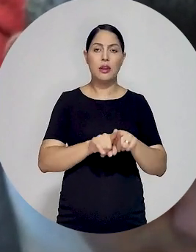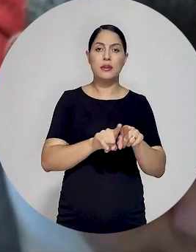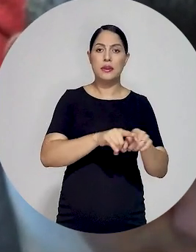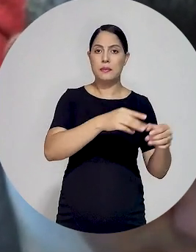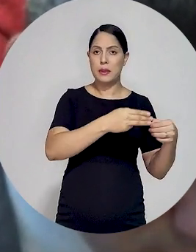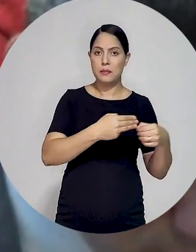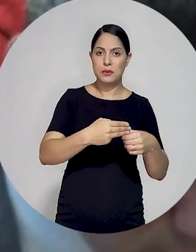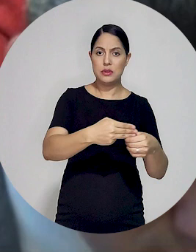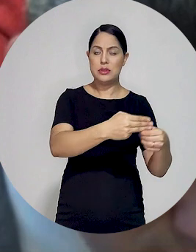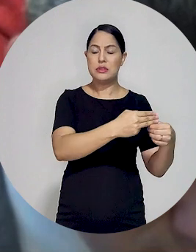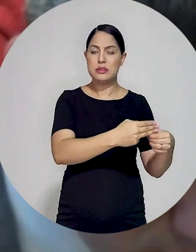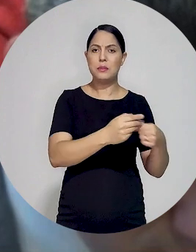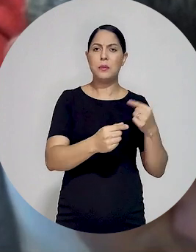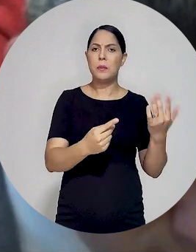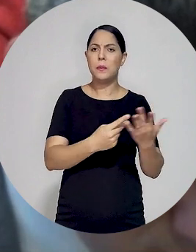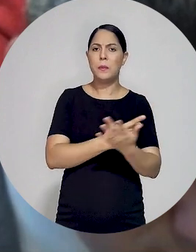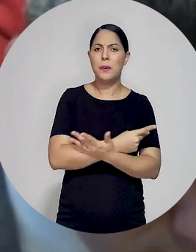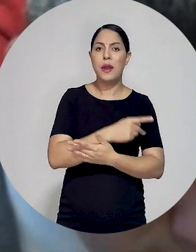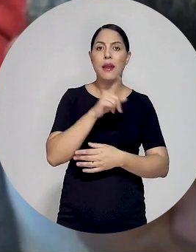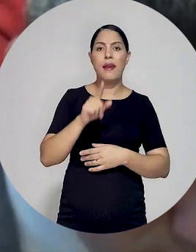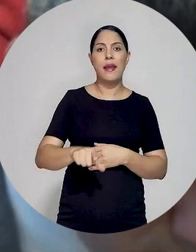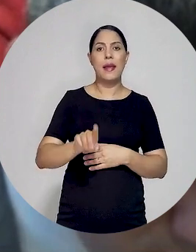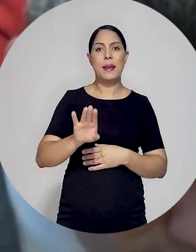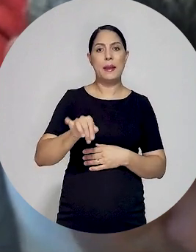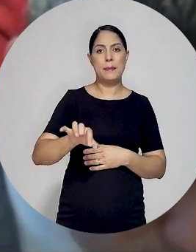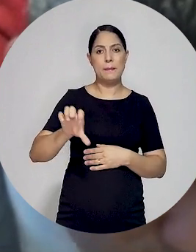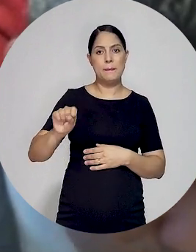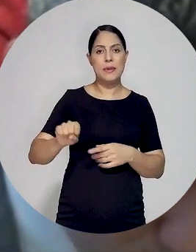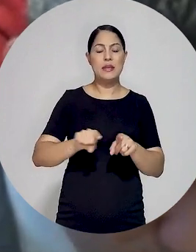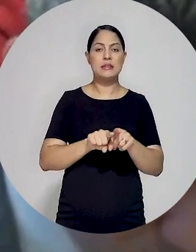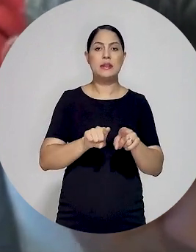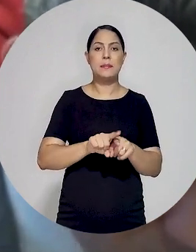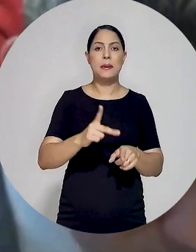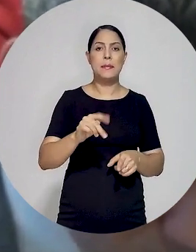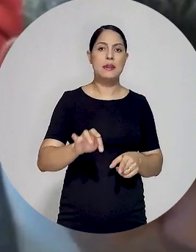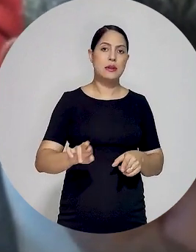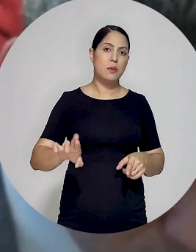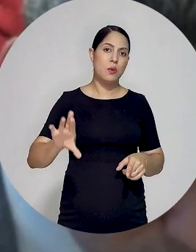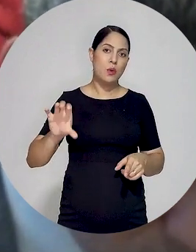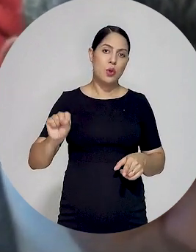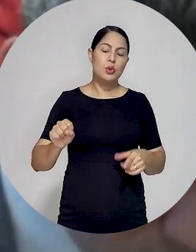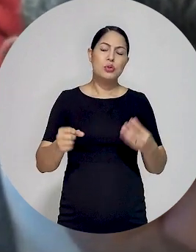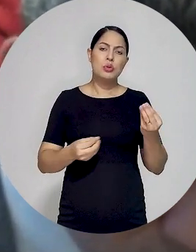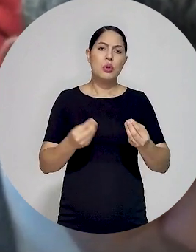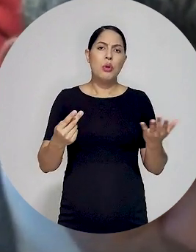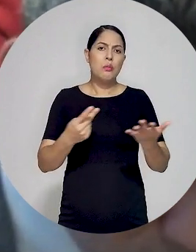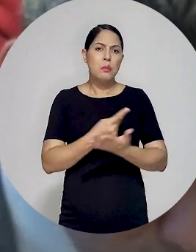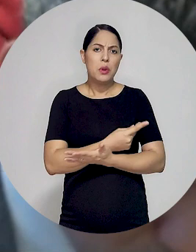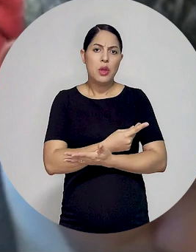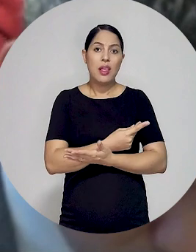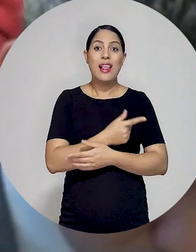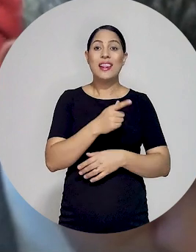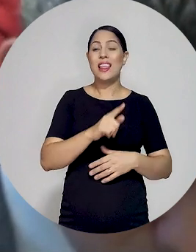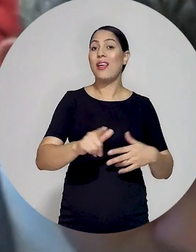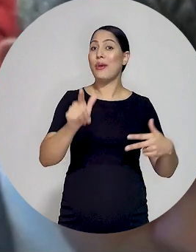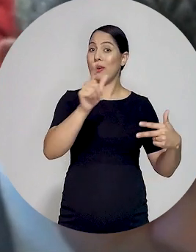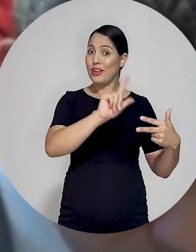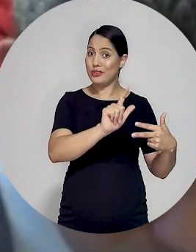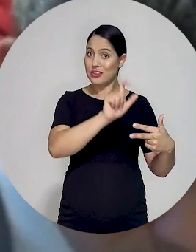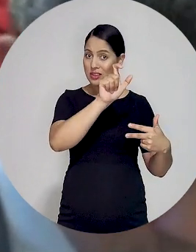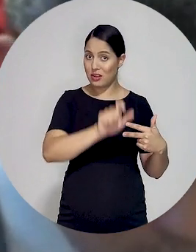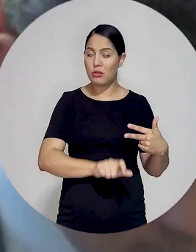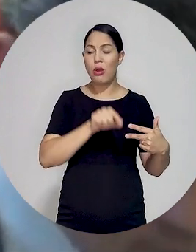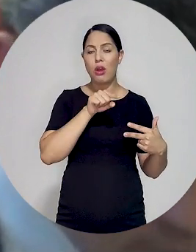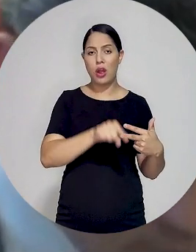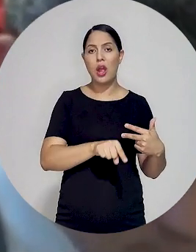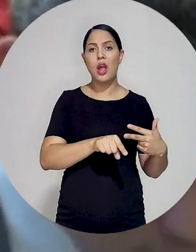e municípios, quanto à capacidade de disporem de bens e patrimônios de sua titularidade, claudicou o legislador em repetir o